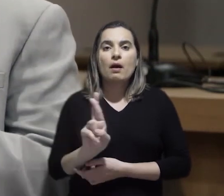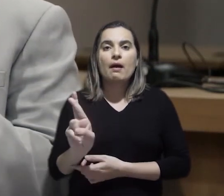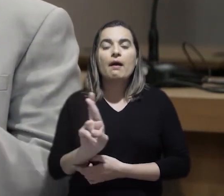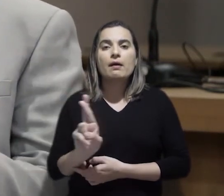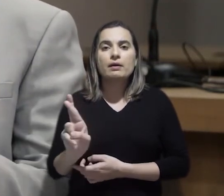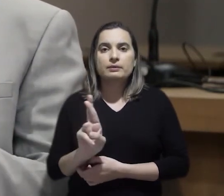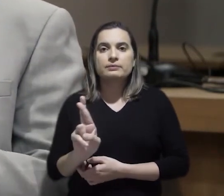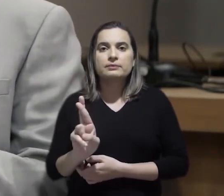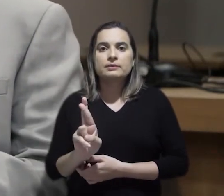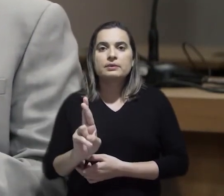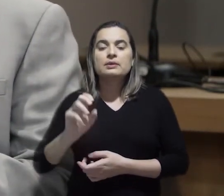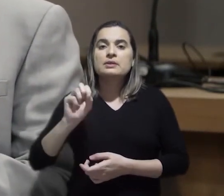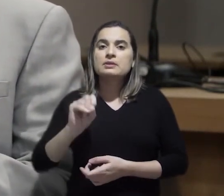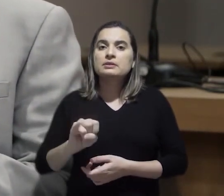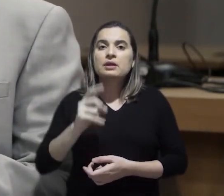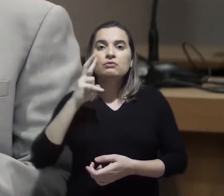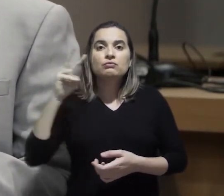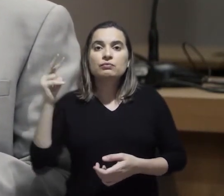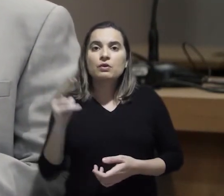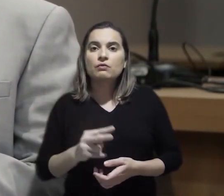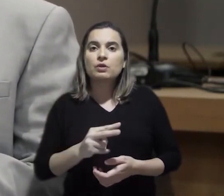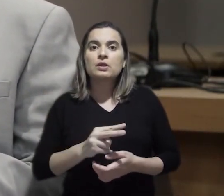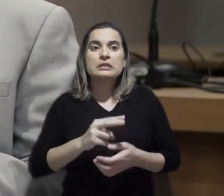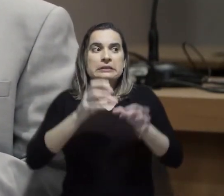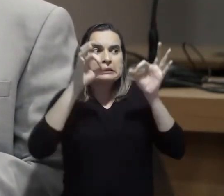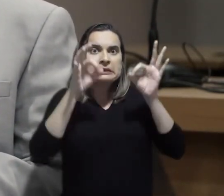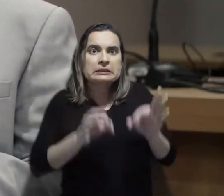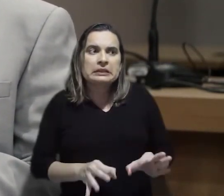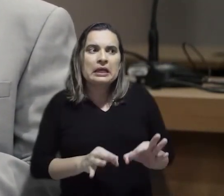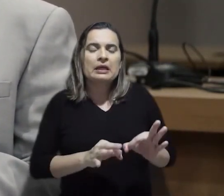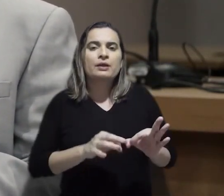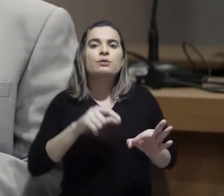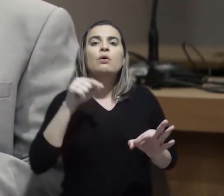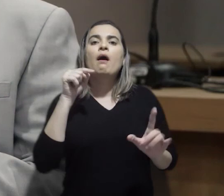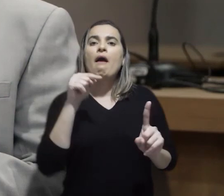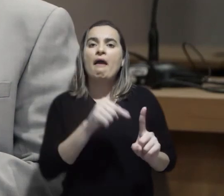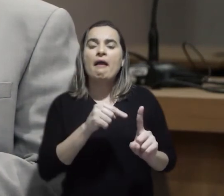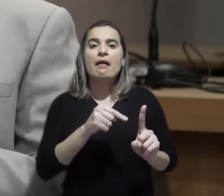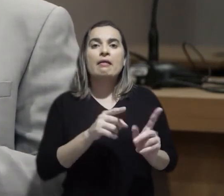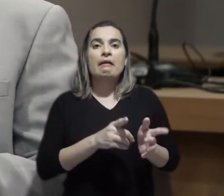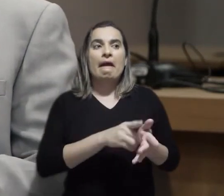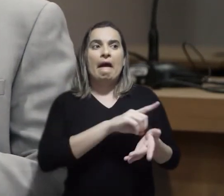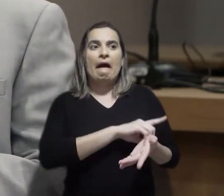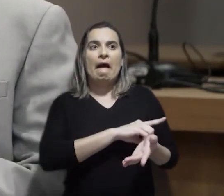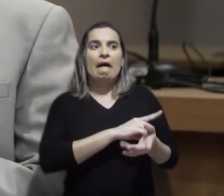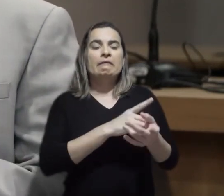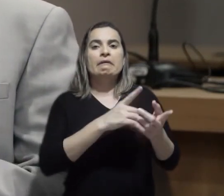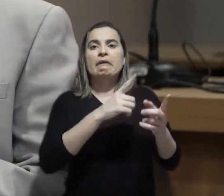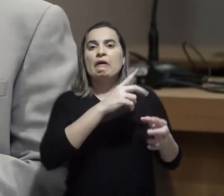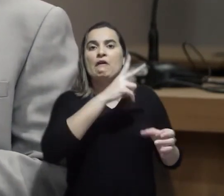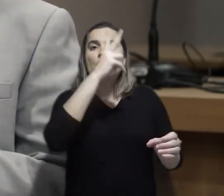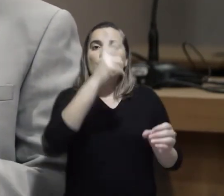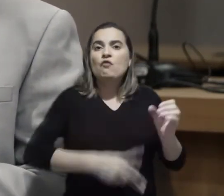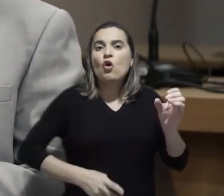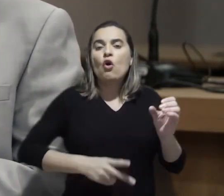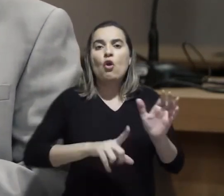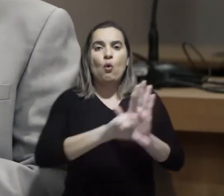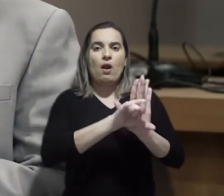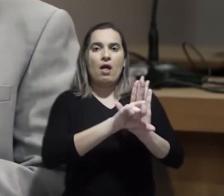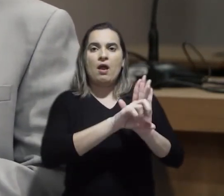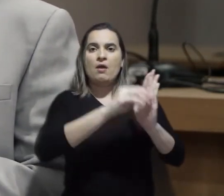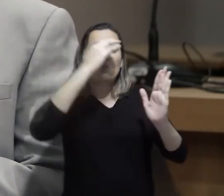aplicada quando se verifica de fato que ocorreu uma situação de violação à lei eleitoral. São as duas